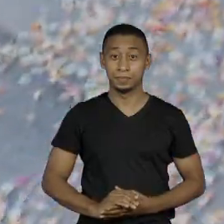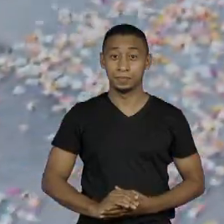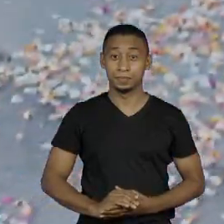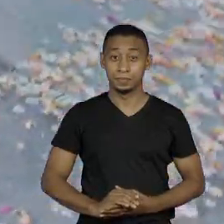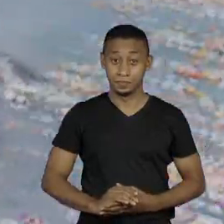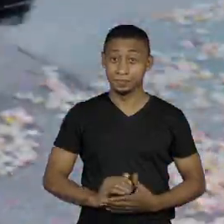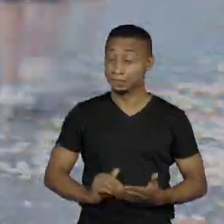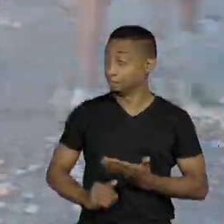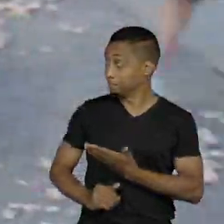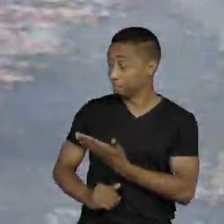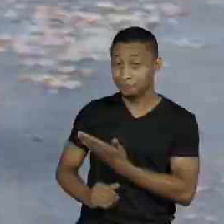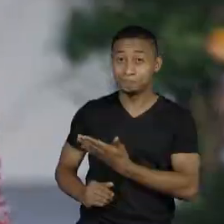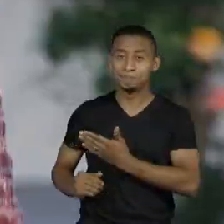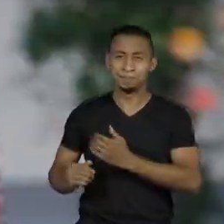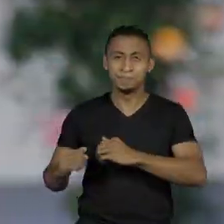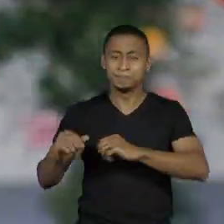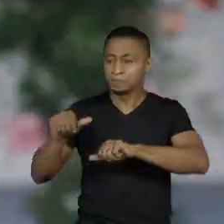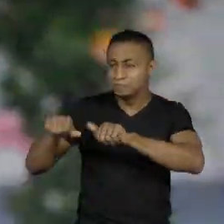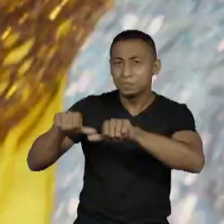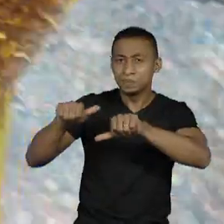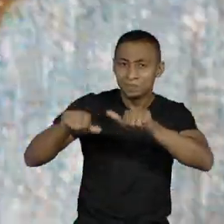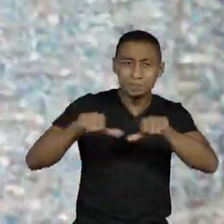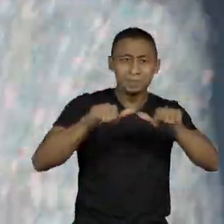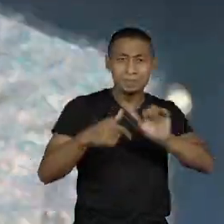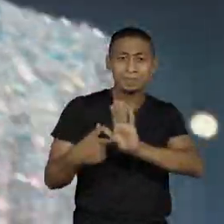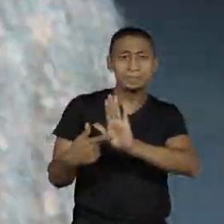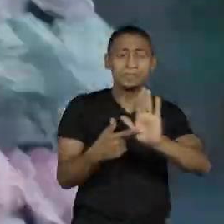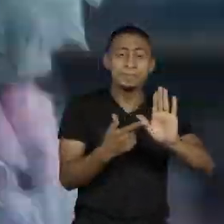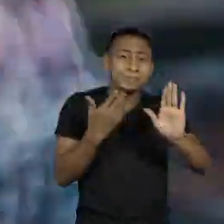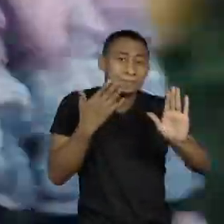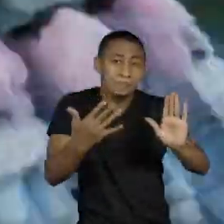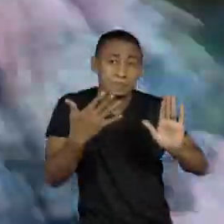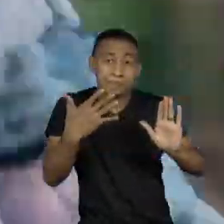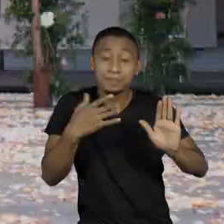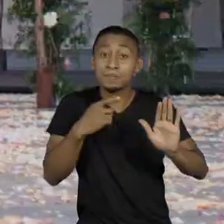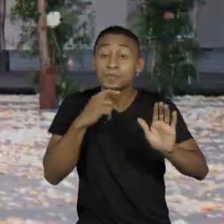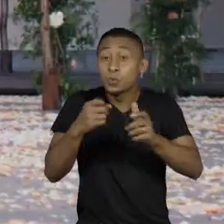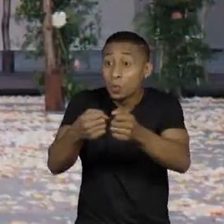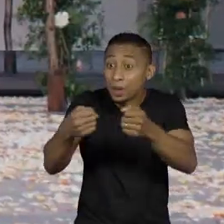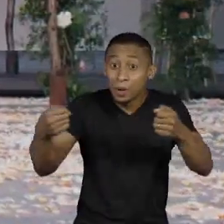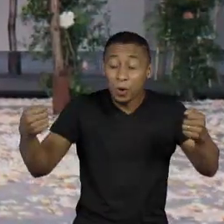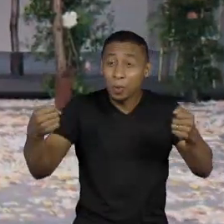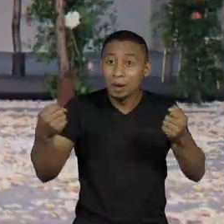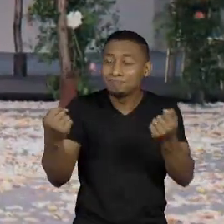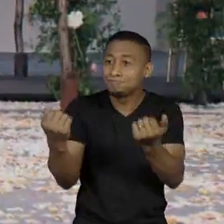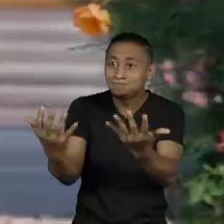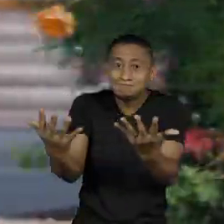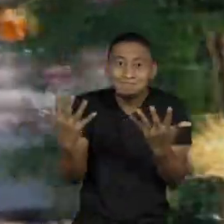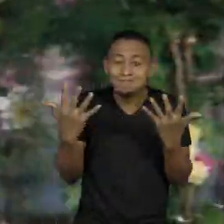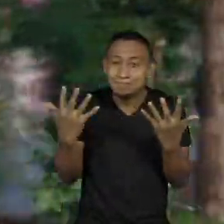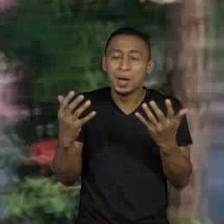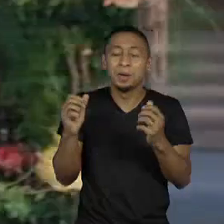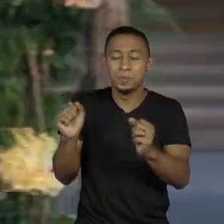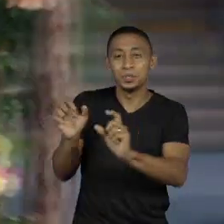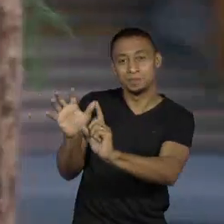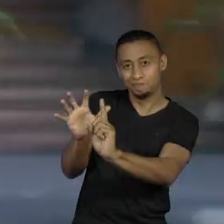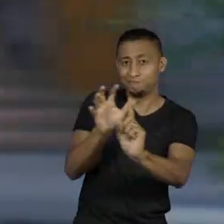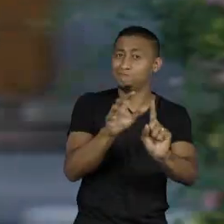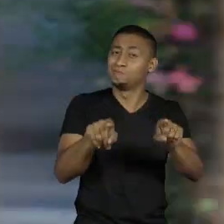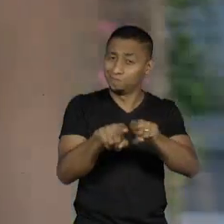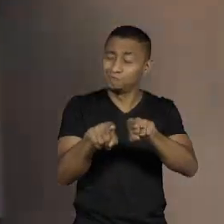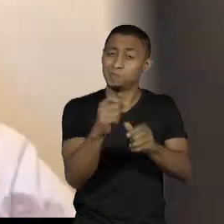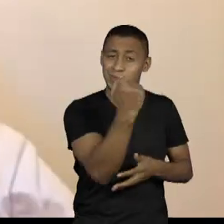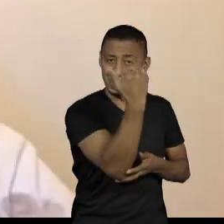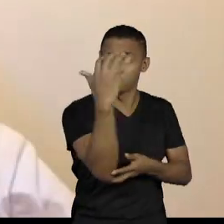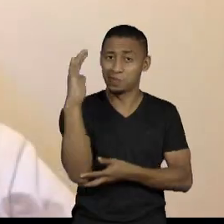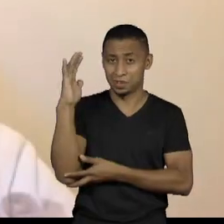De tendência em tendência, as novidades colorem os guarda-roupas, mas também podem impactar o meio ambiente. No